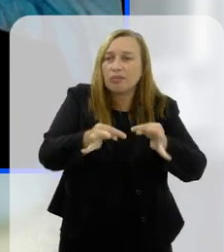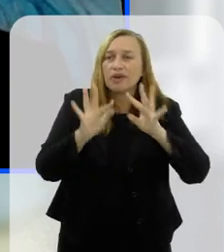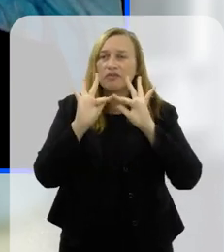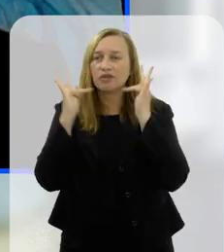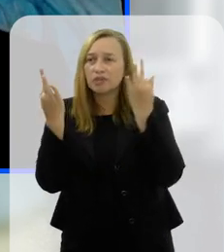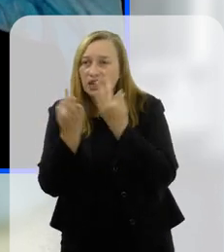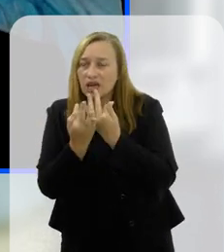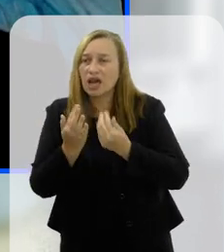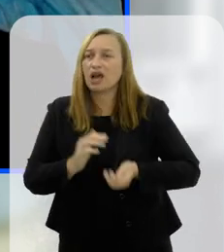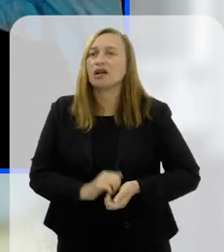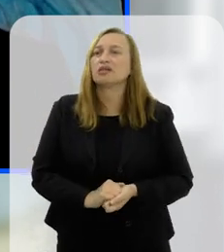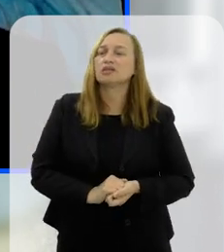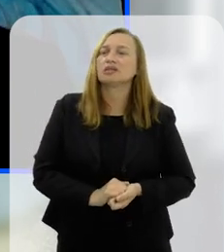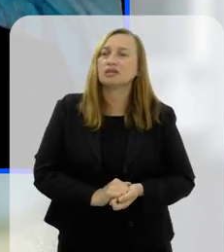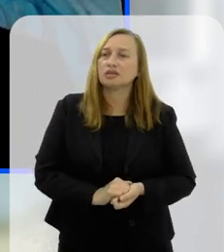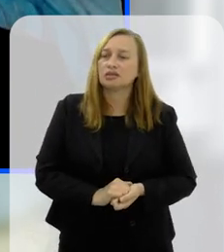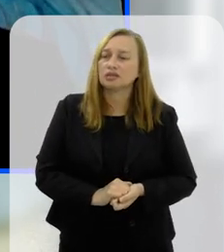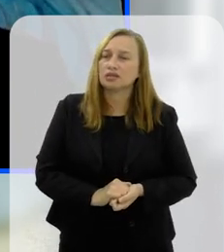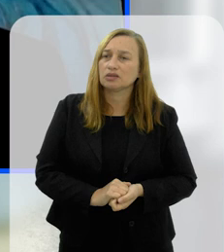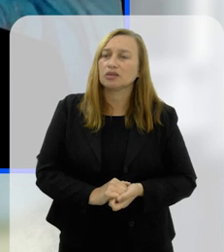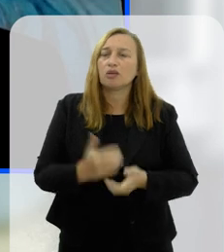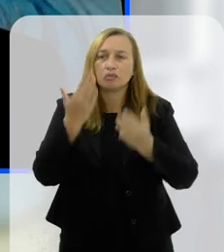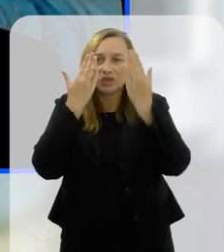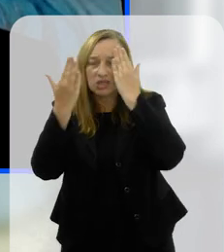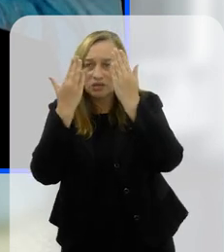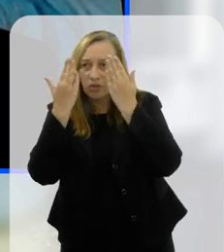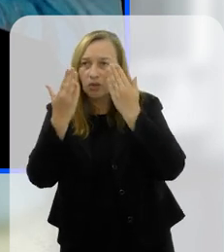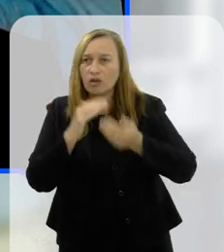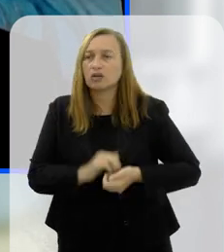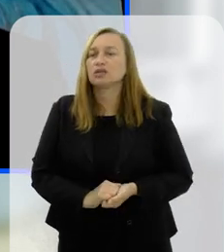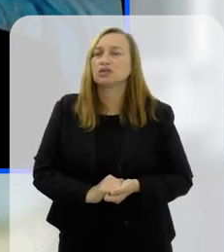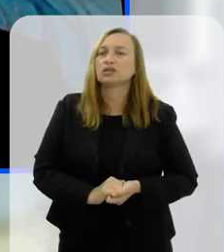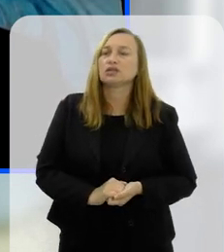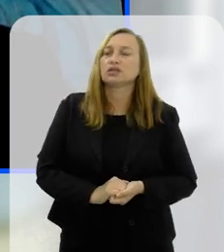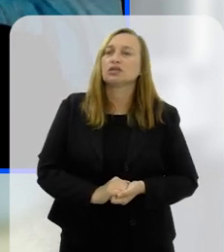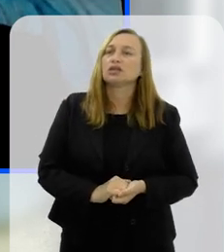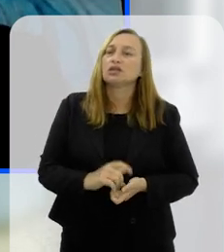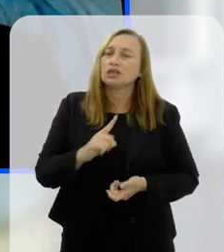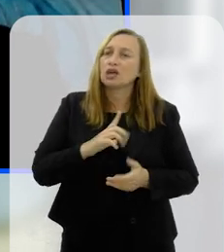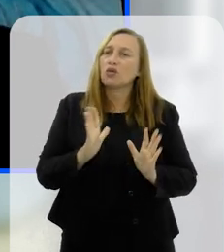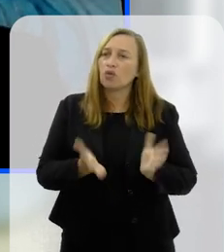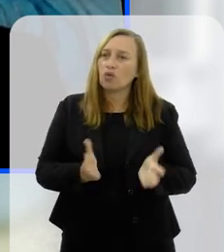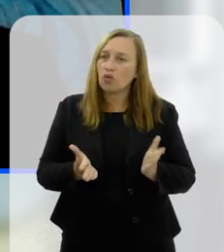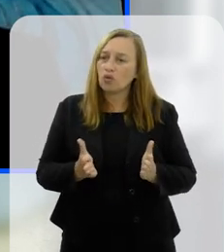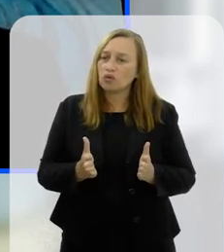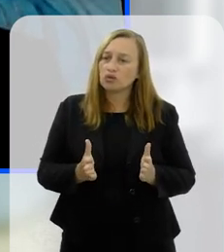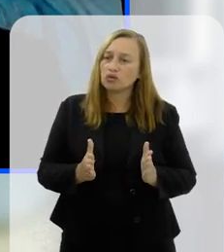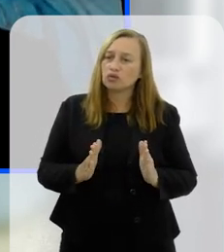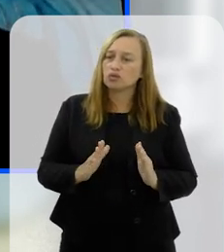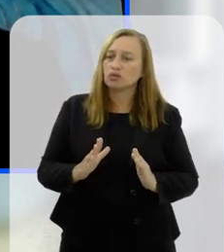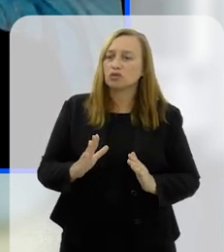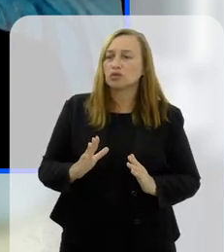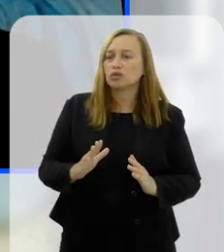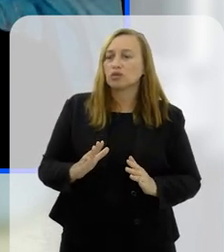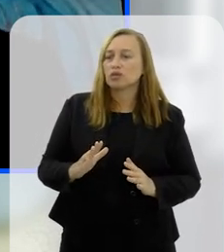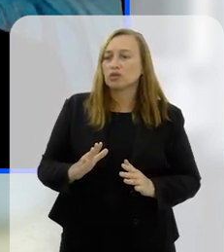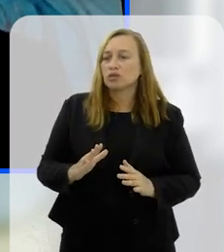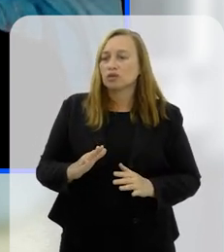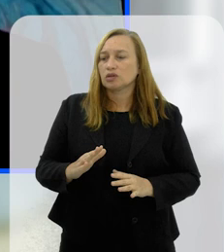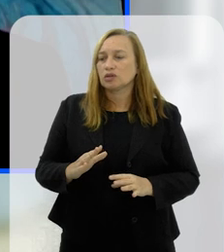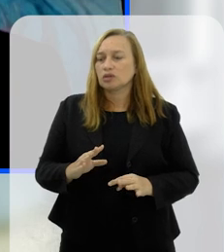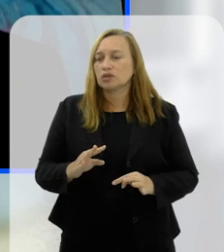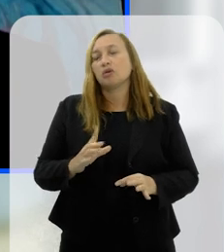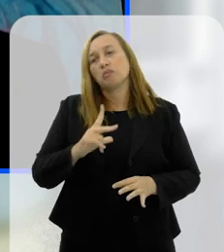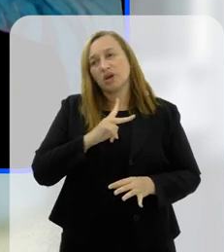terapias familiares né Eh a terapia familiar existe hoje na rede privada mas é